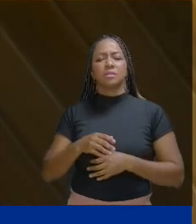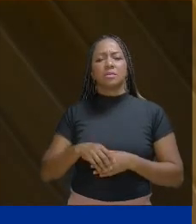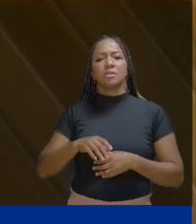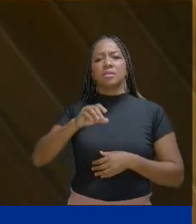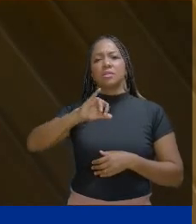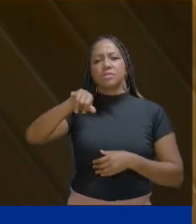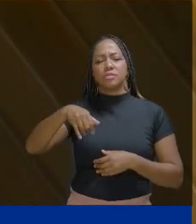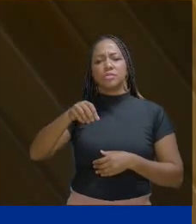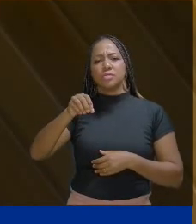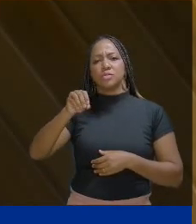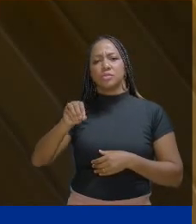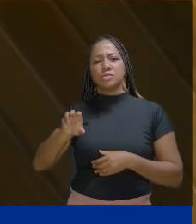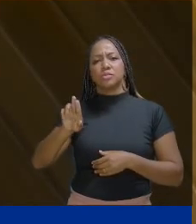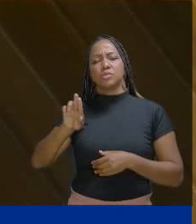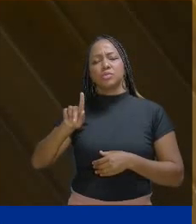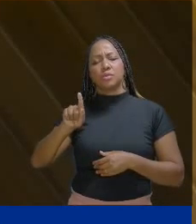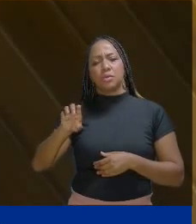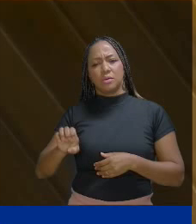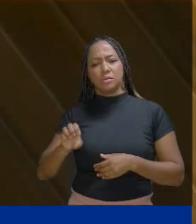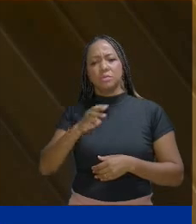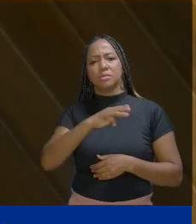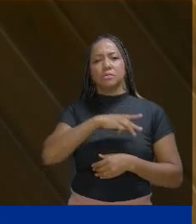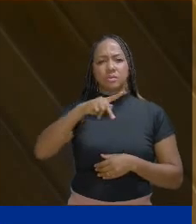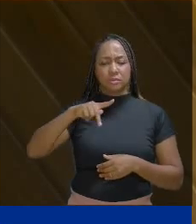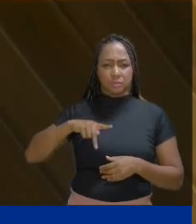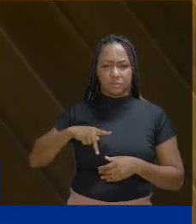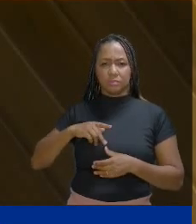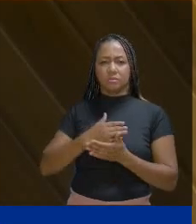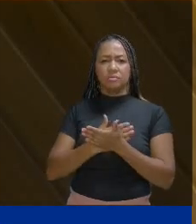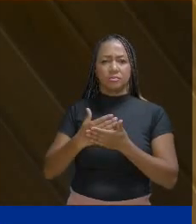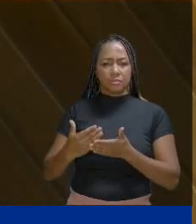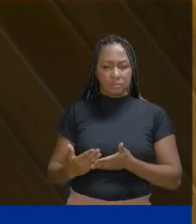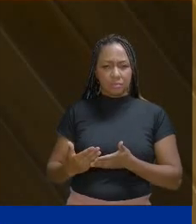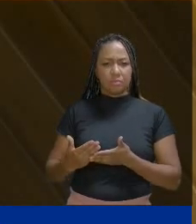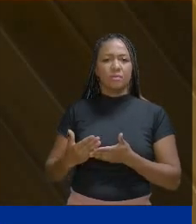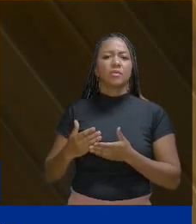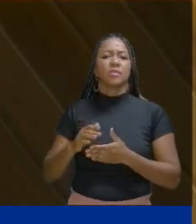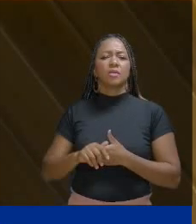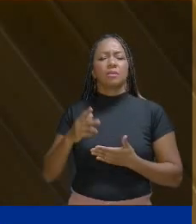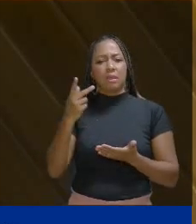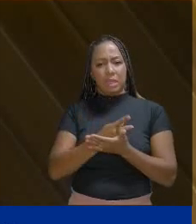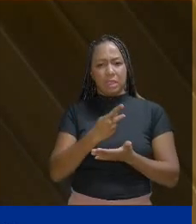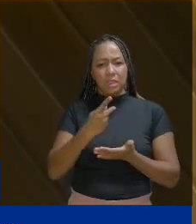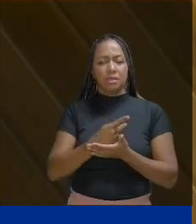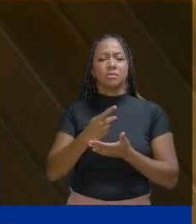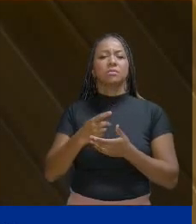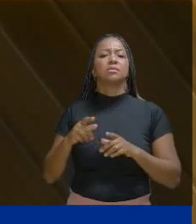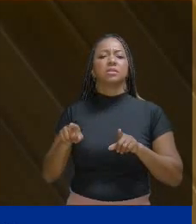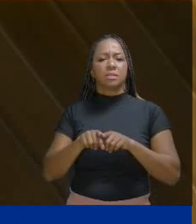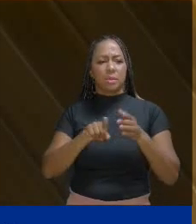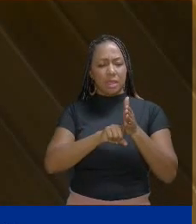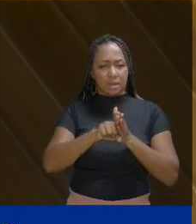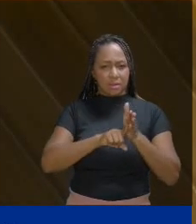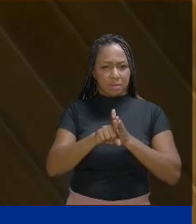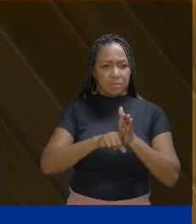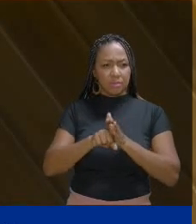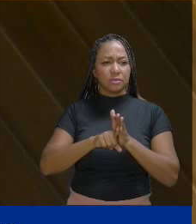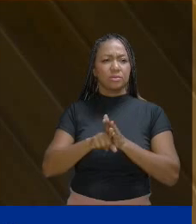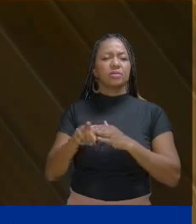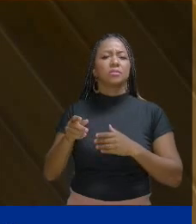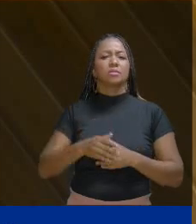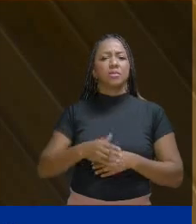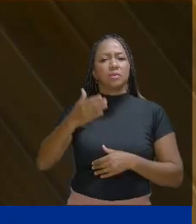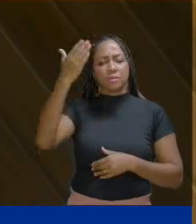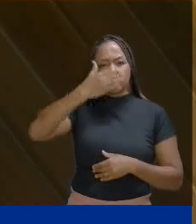Jorge Amanajás, porque o MPE narrou na petição inicial a alegada conduta ilícita e a análise da concreta